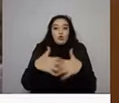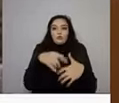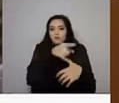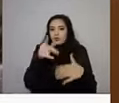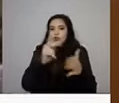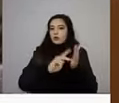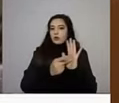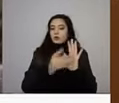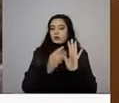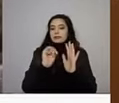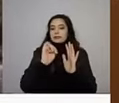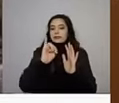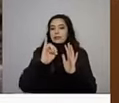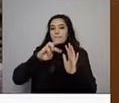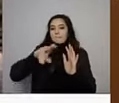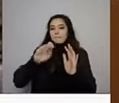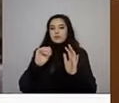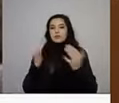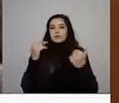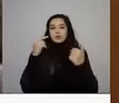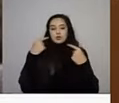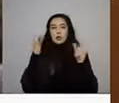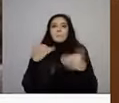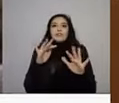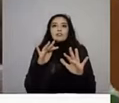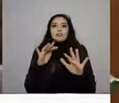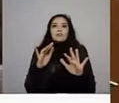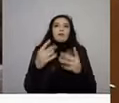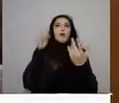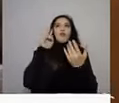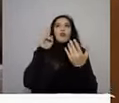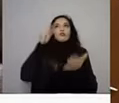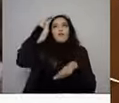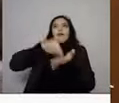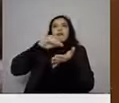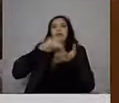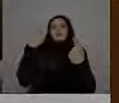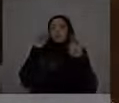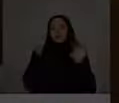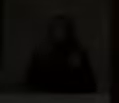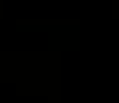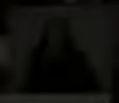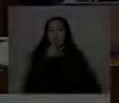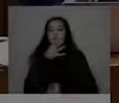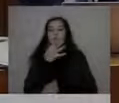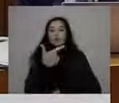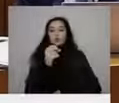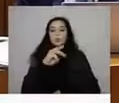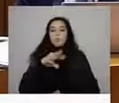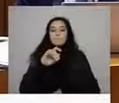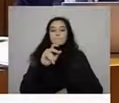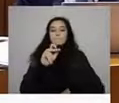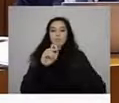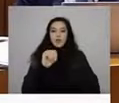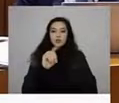técnicos do CIMAS, portanto, confio que estes valores não tenham sido inventados, pura e simplesmente, e gostaria de perceber a origem do erro. Muito obrigado. Obrigado.